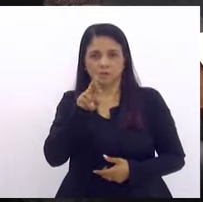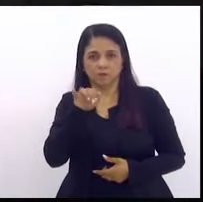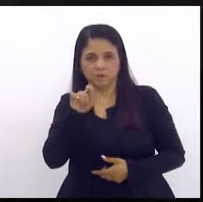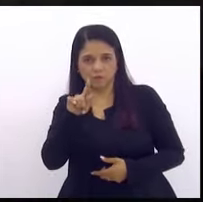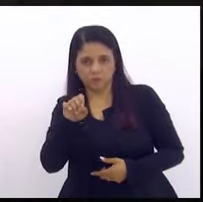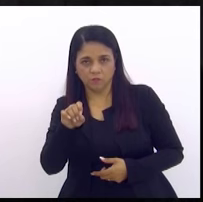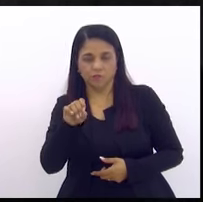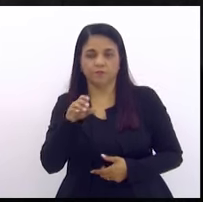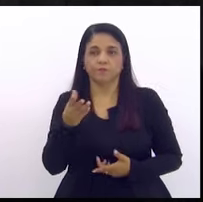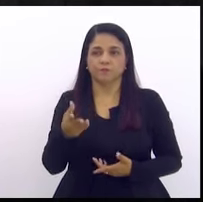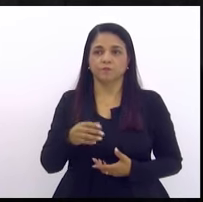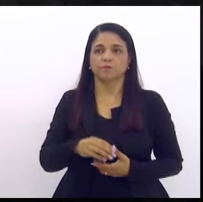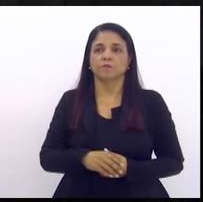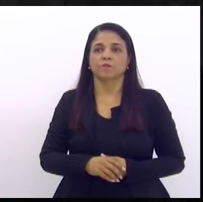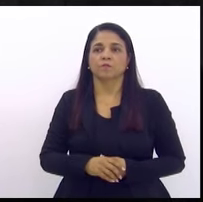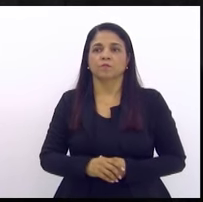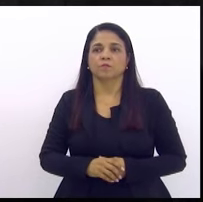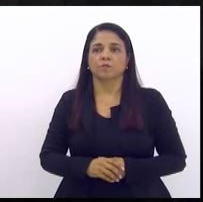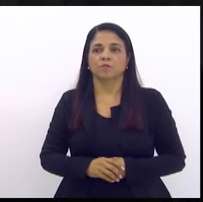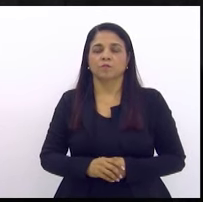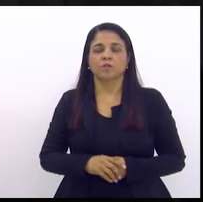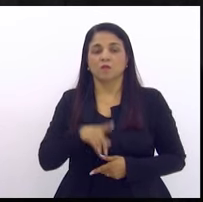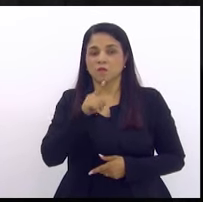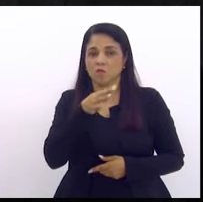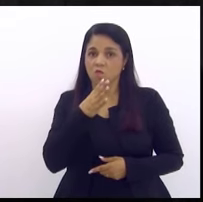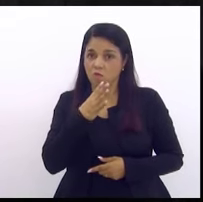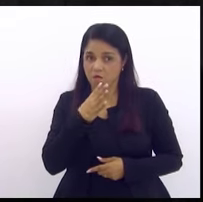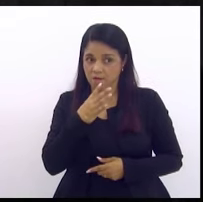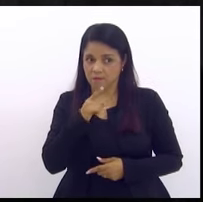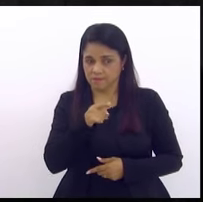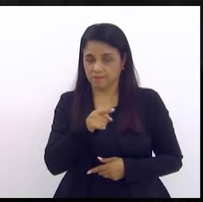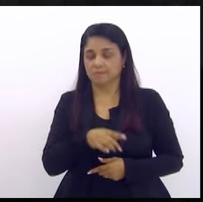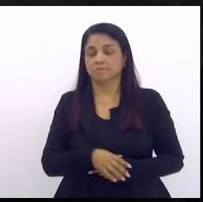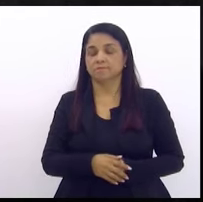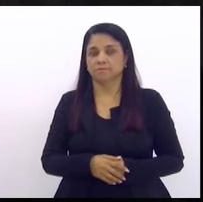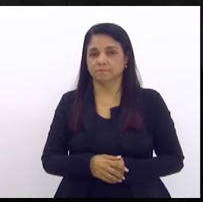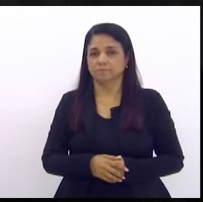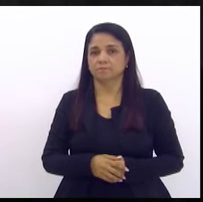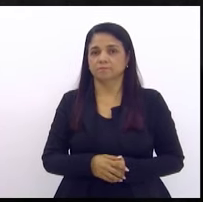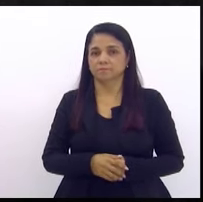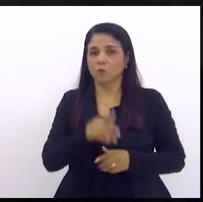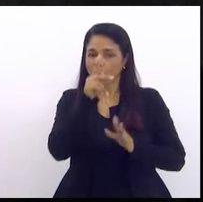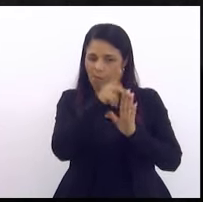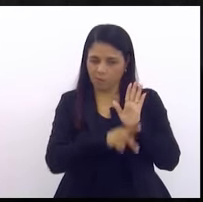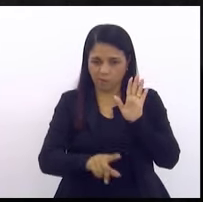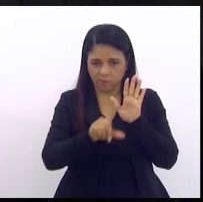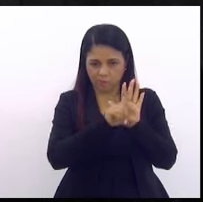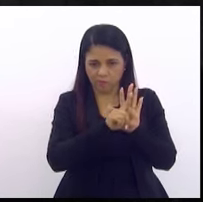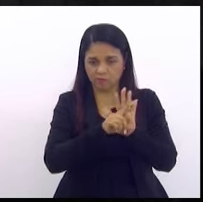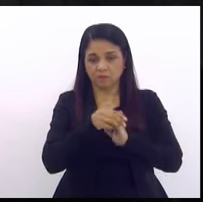Vossa Excelência conhece bem esse projeto.